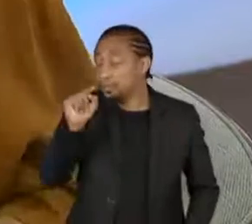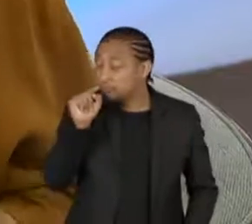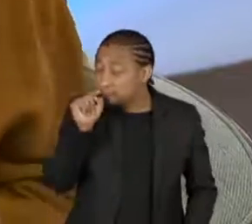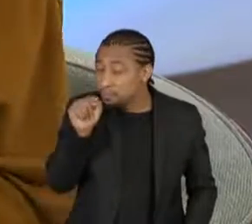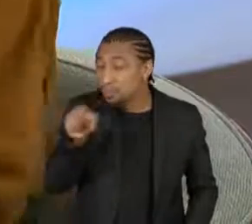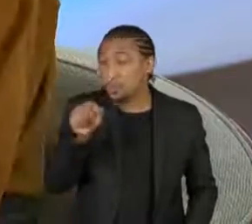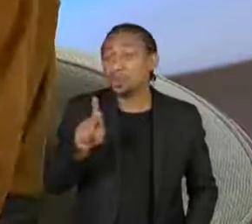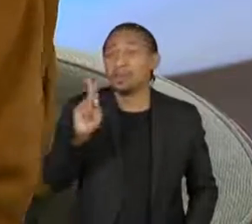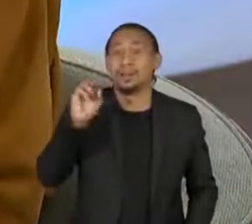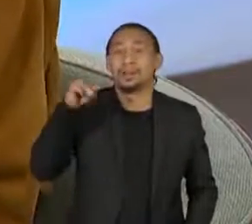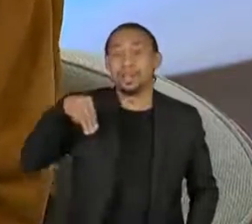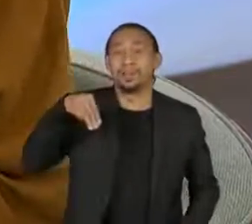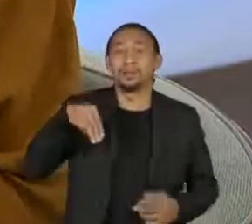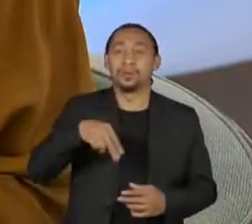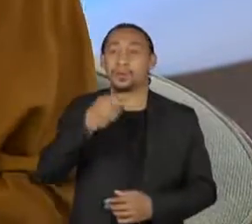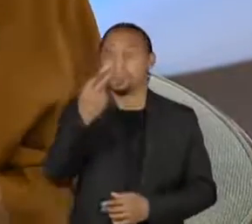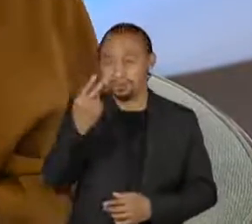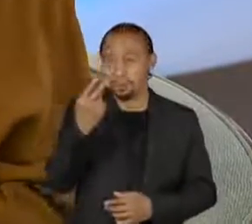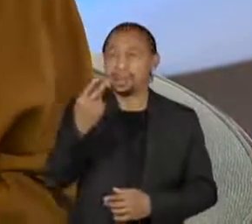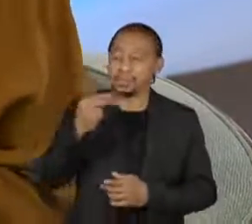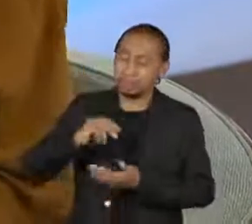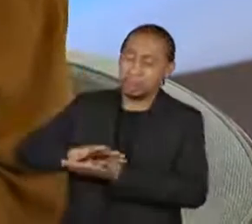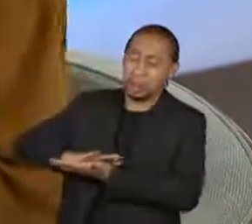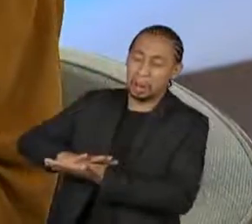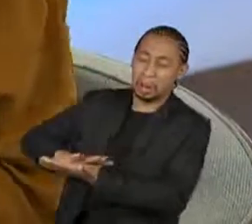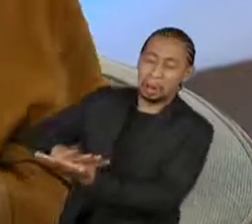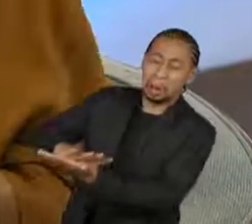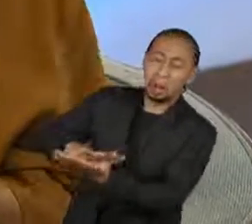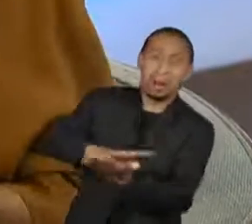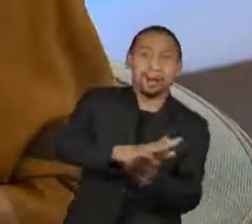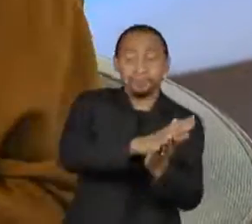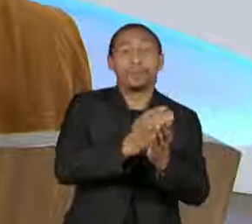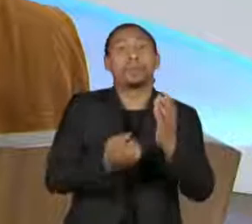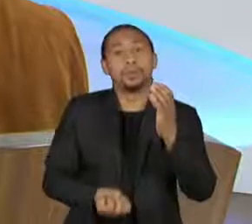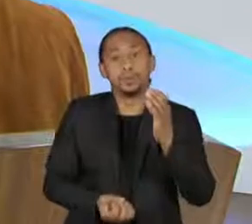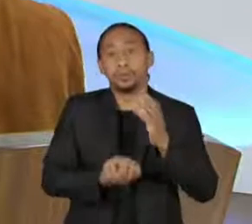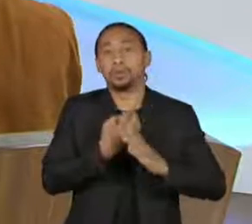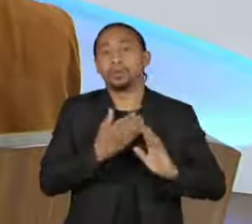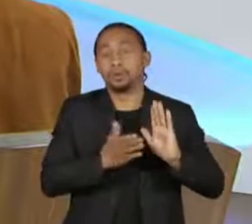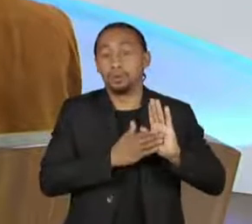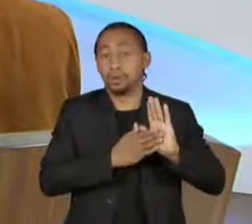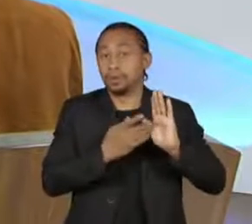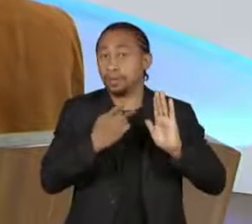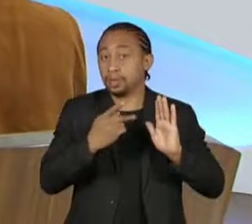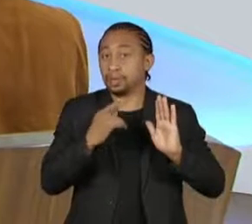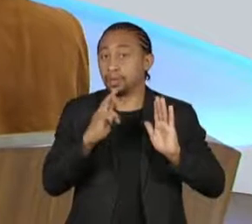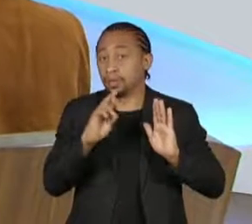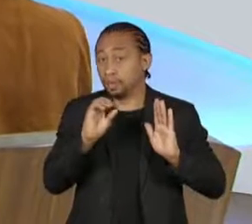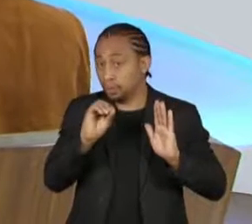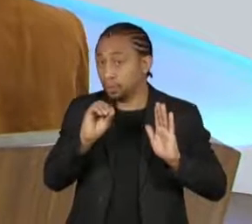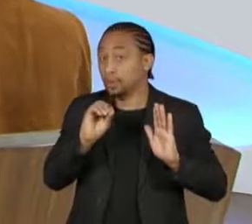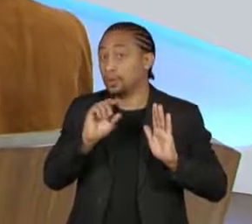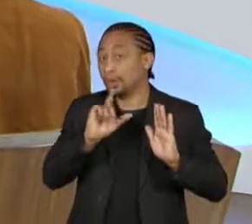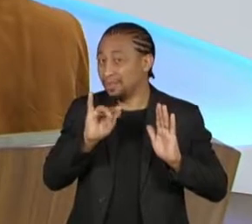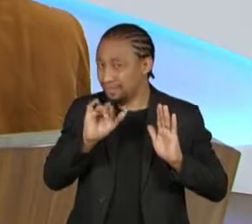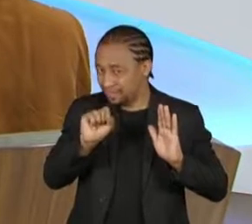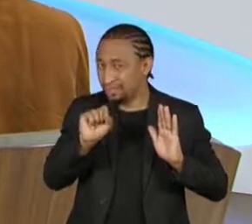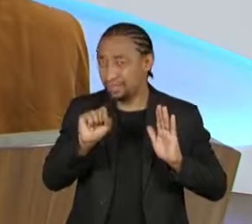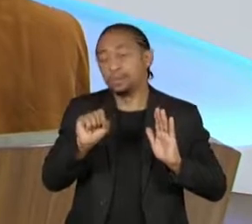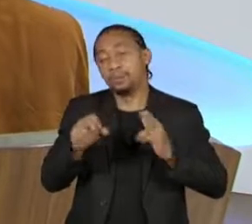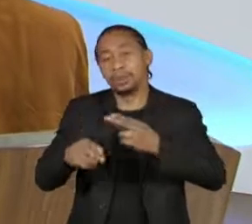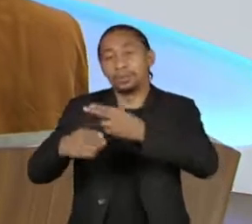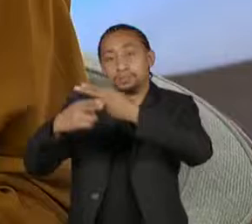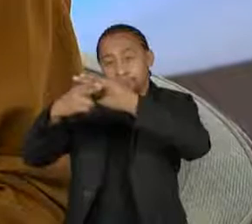os instrumentos, desde o sistema PRODES, para fazer o monitoramento em tempo real, por satélite, no caso